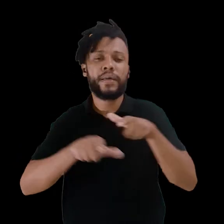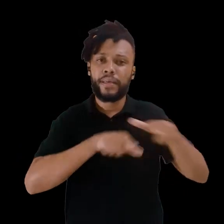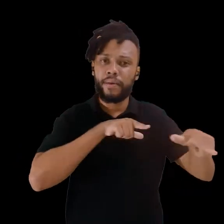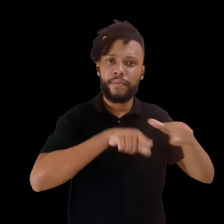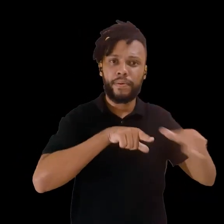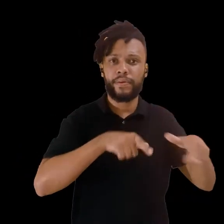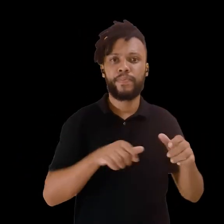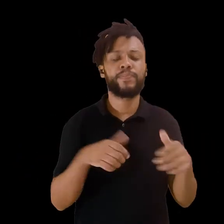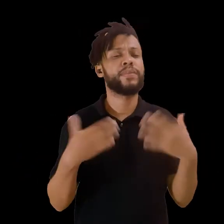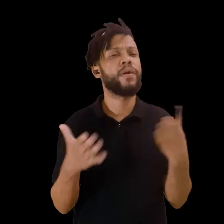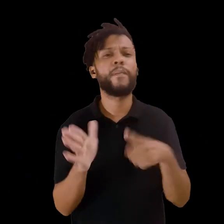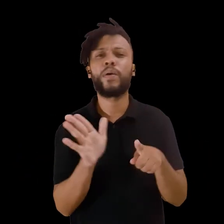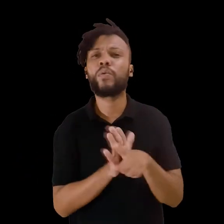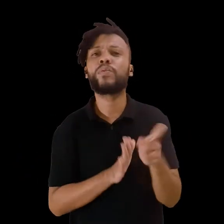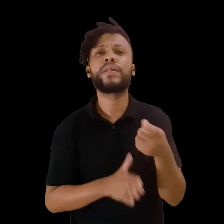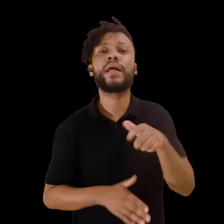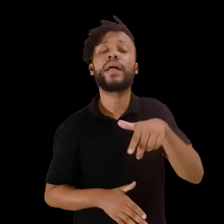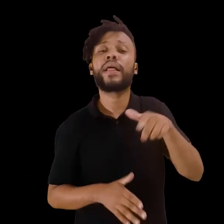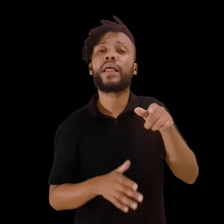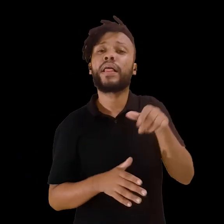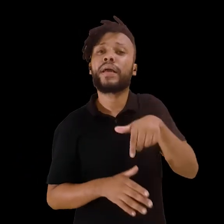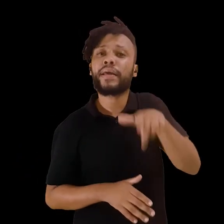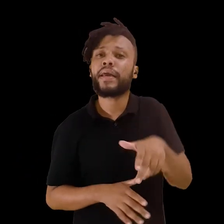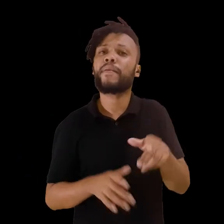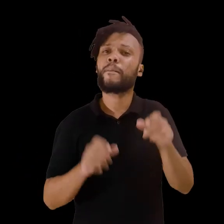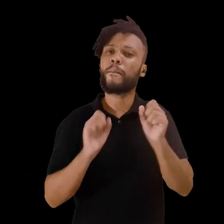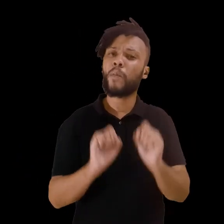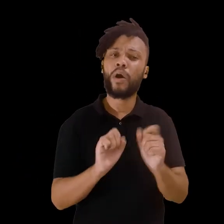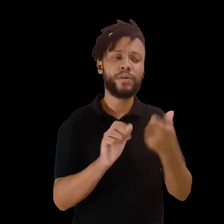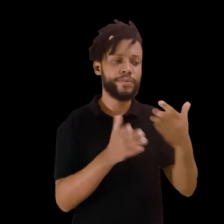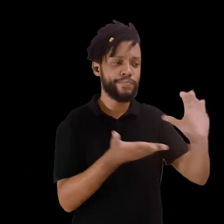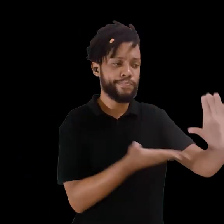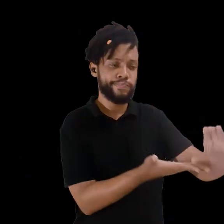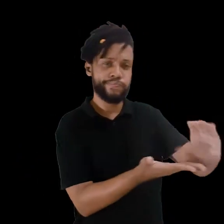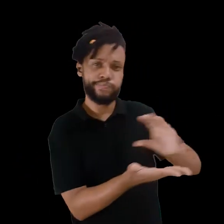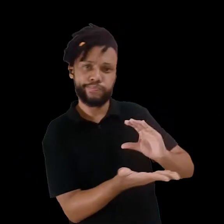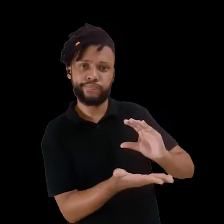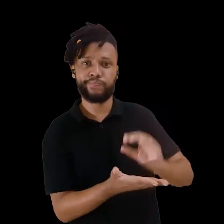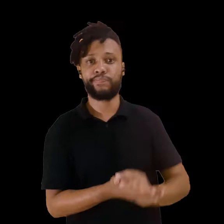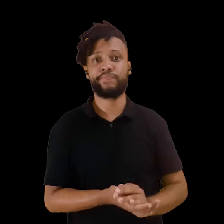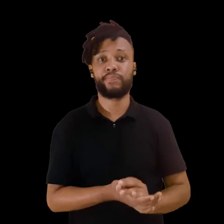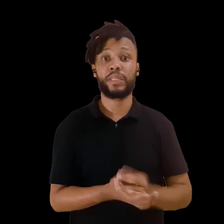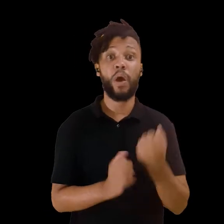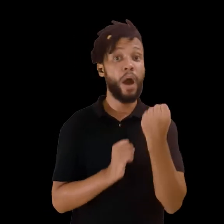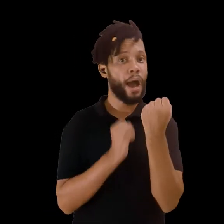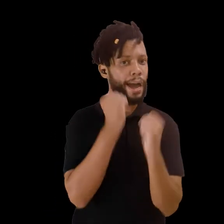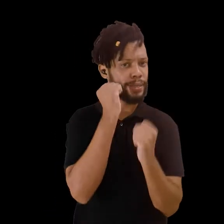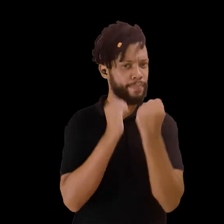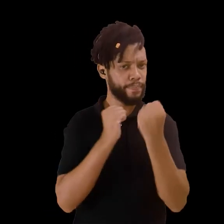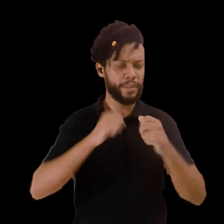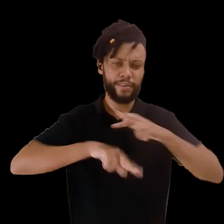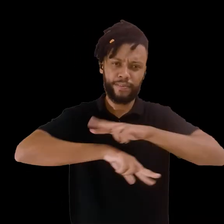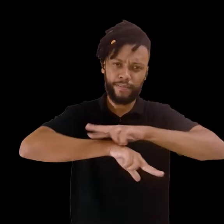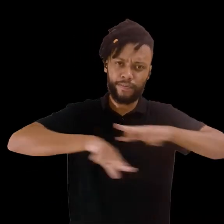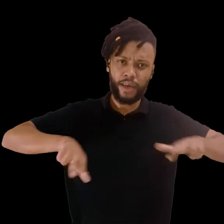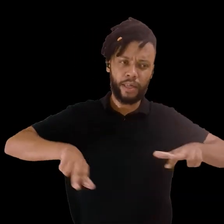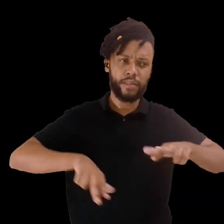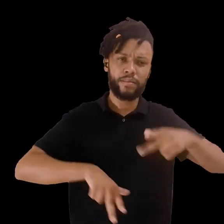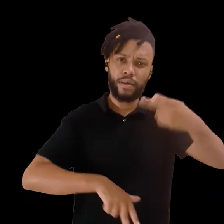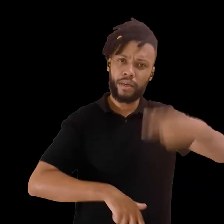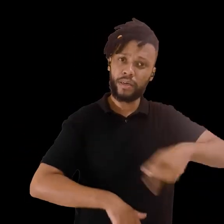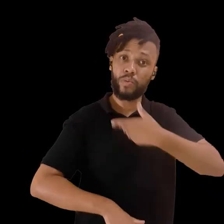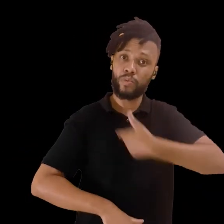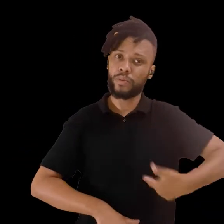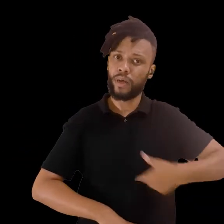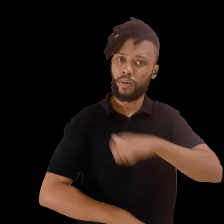pode patrocinar? São as empresas do Estado do Rio que recolhem esse imposto sobre circulação de